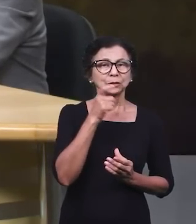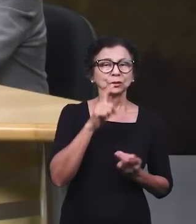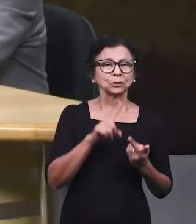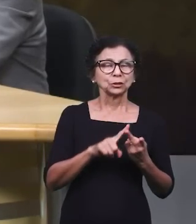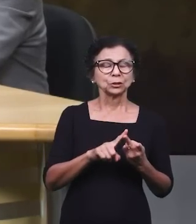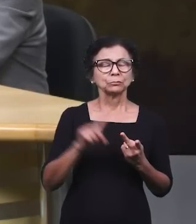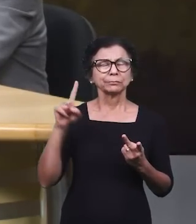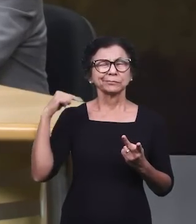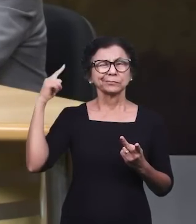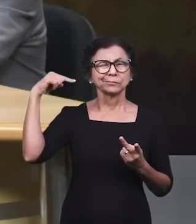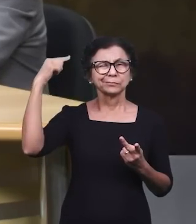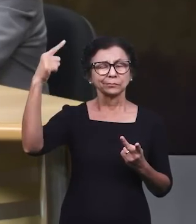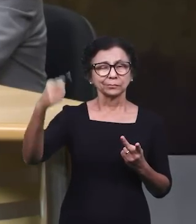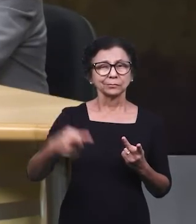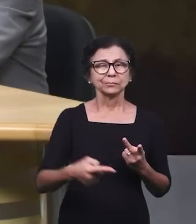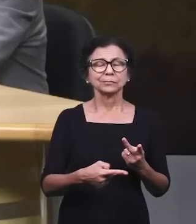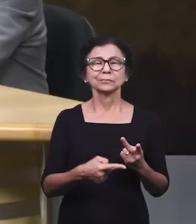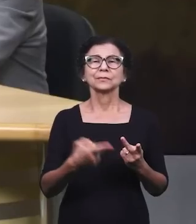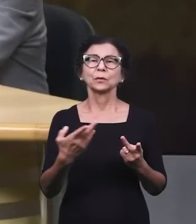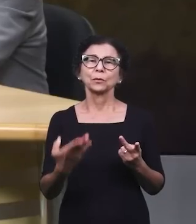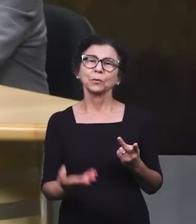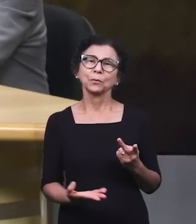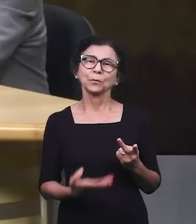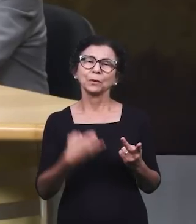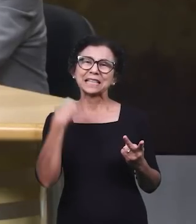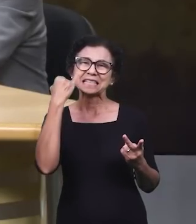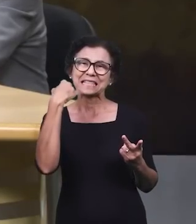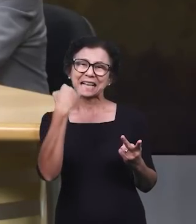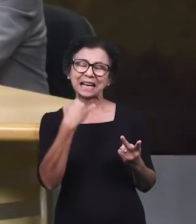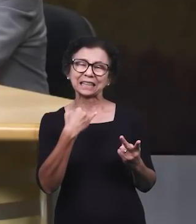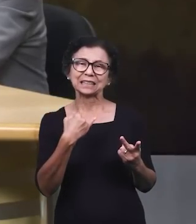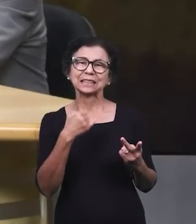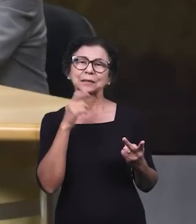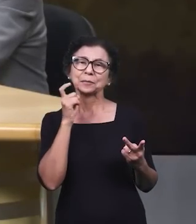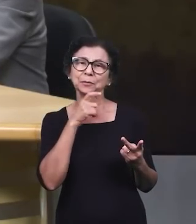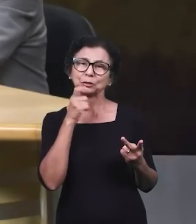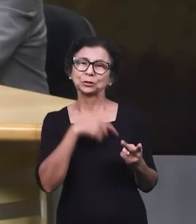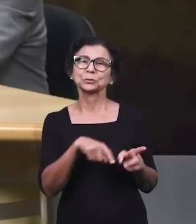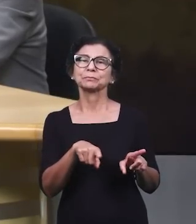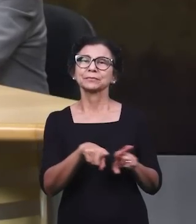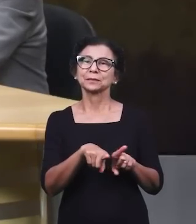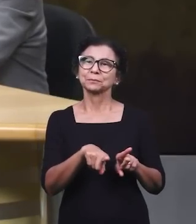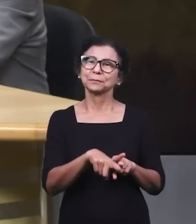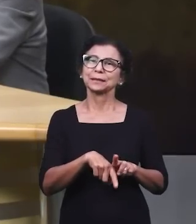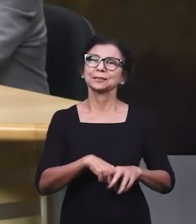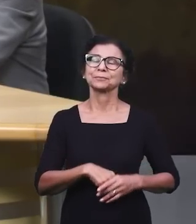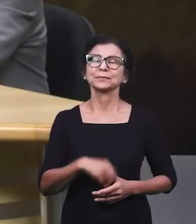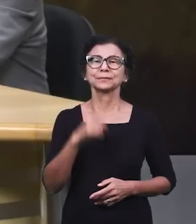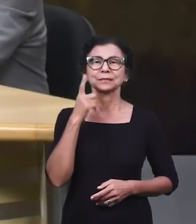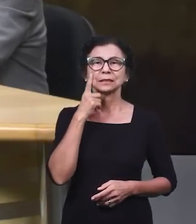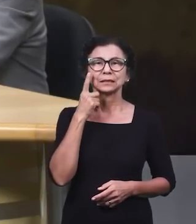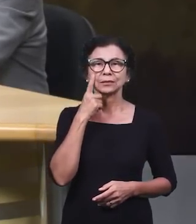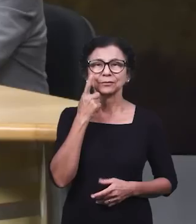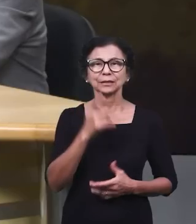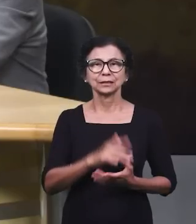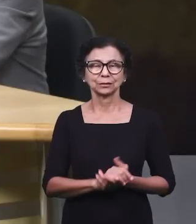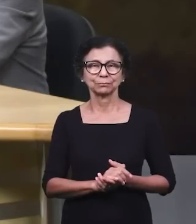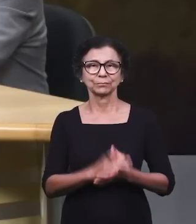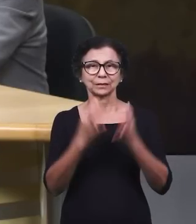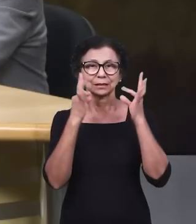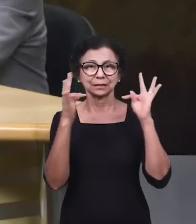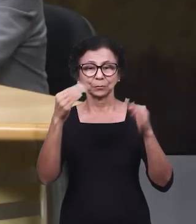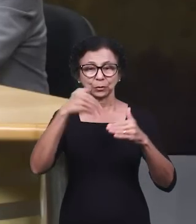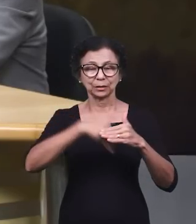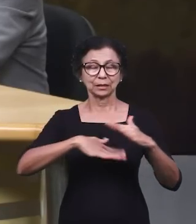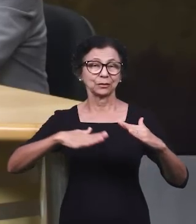a probabilidade dele contar mentira. A criança que cresce em um ambiente em casa onde há palavras torpes, palavras